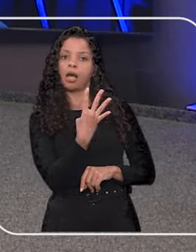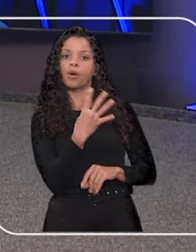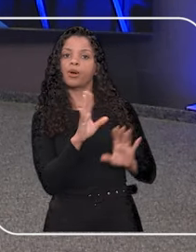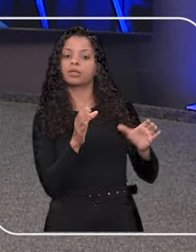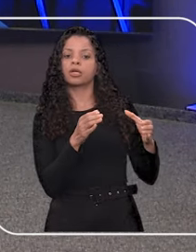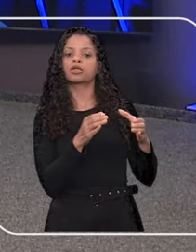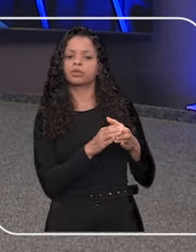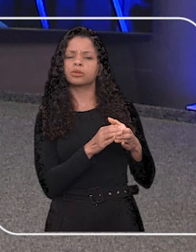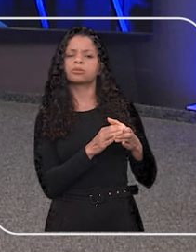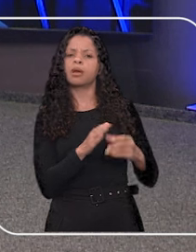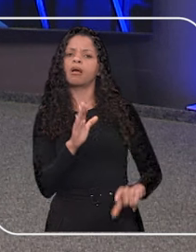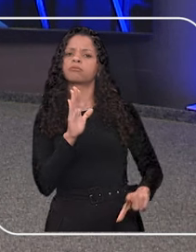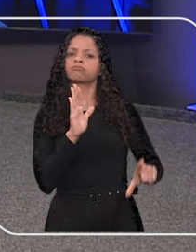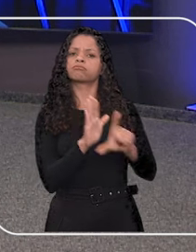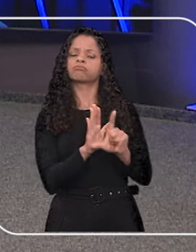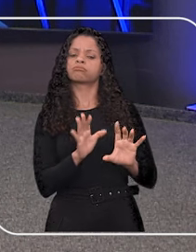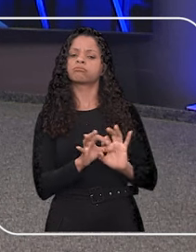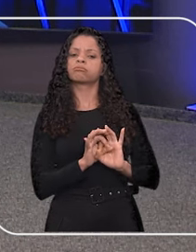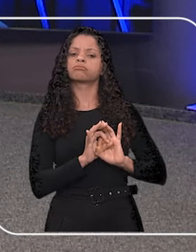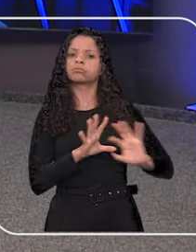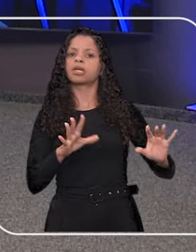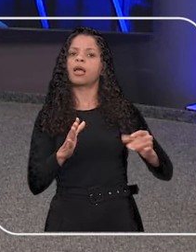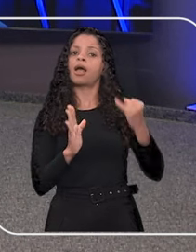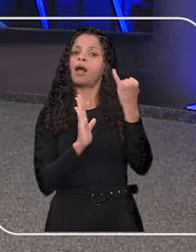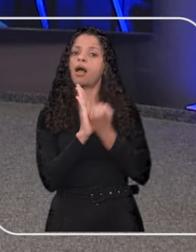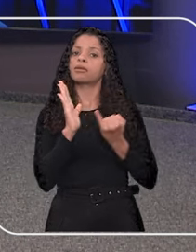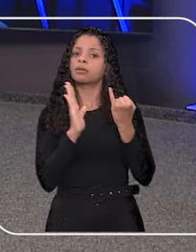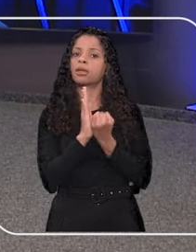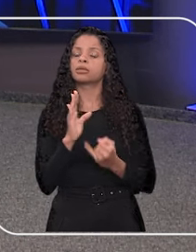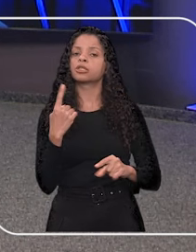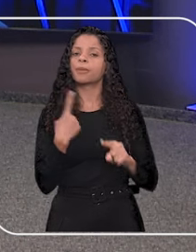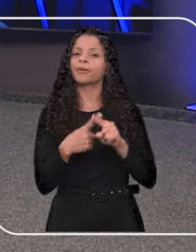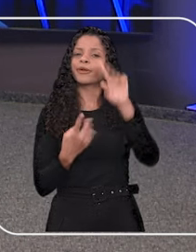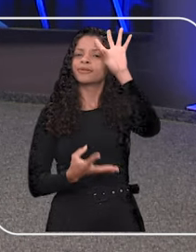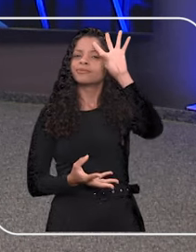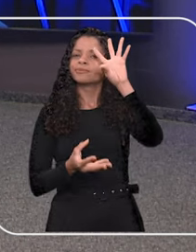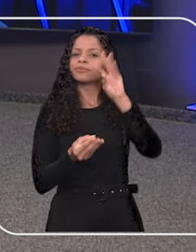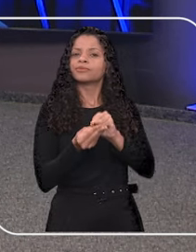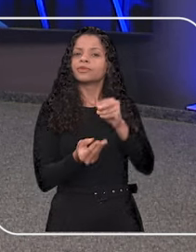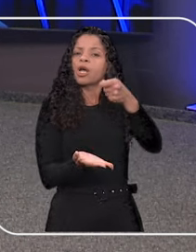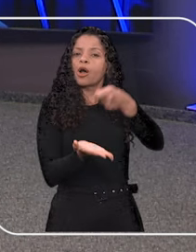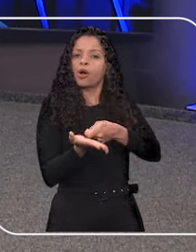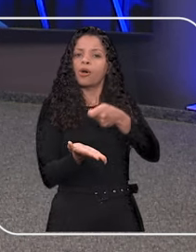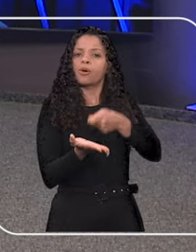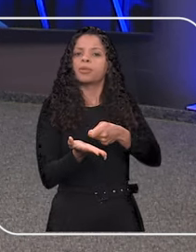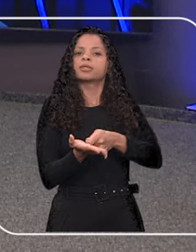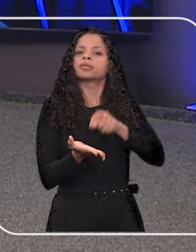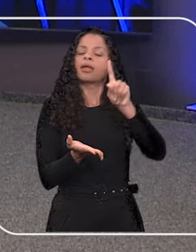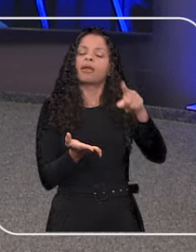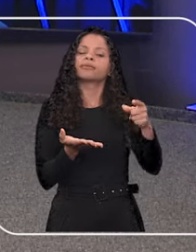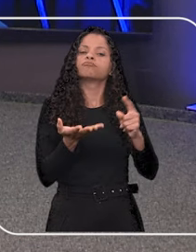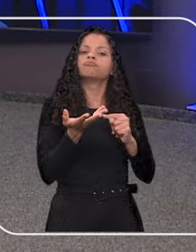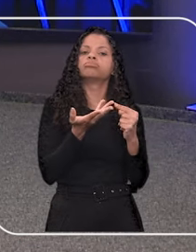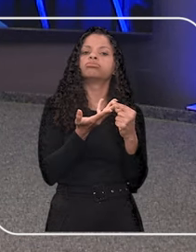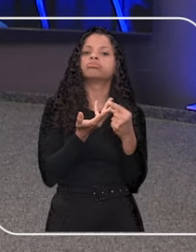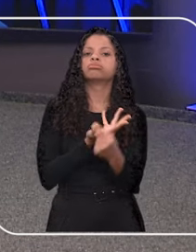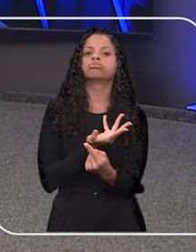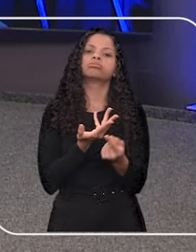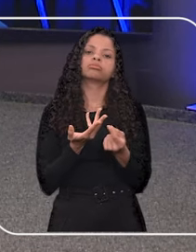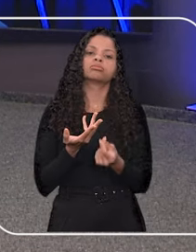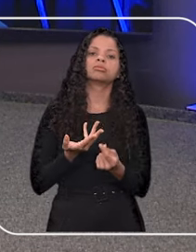legalidade da taxa de conveniência nesses casos por concluir que a cobrança é referente aos custos de